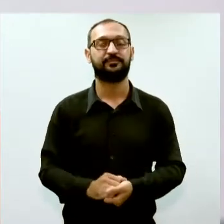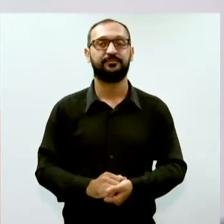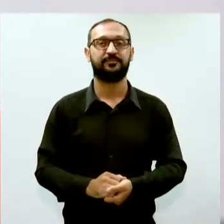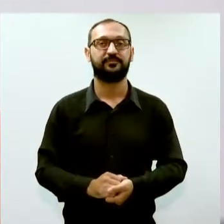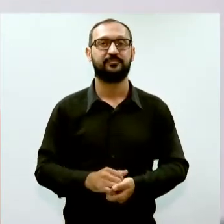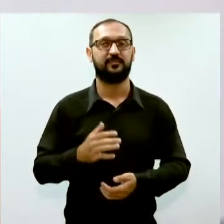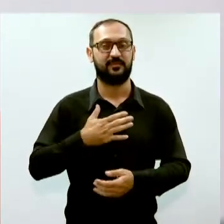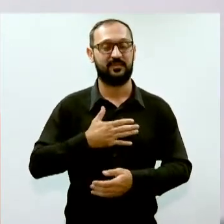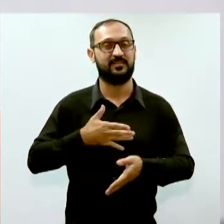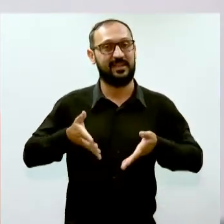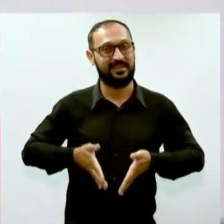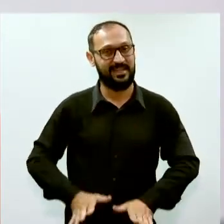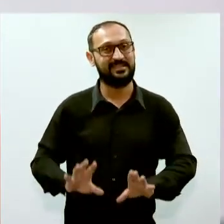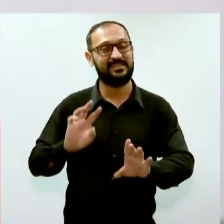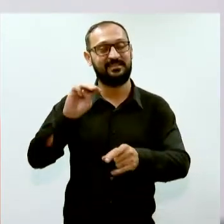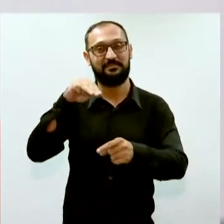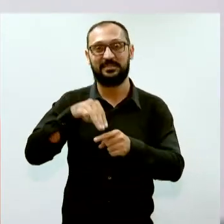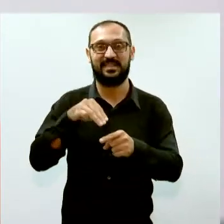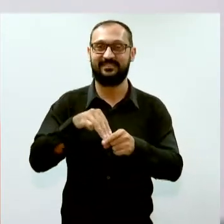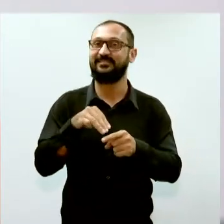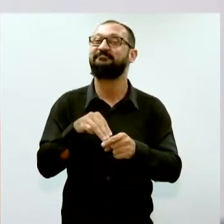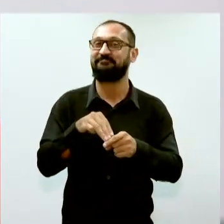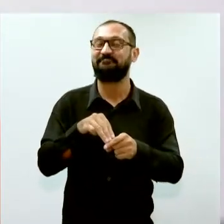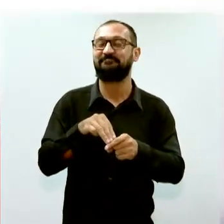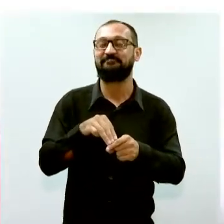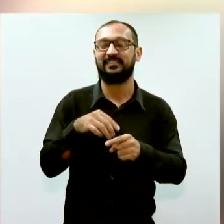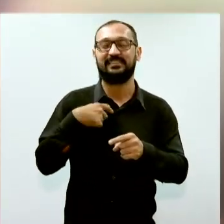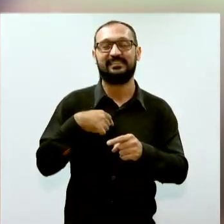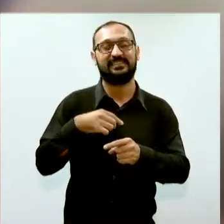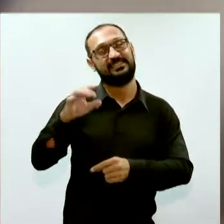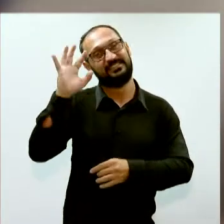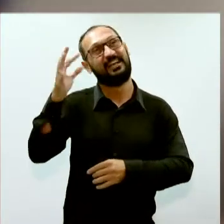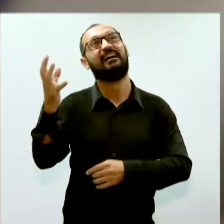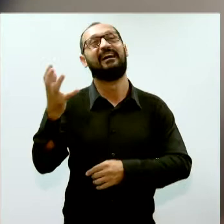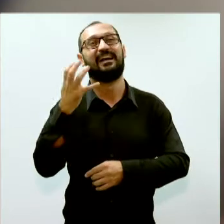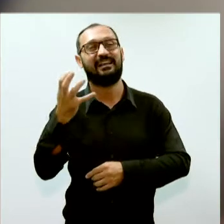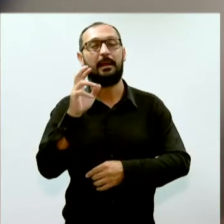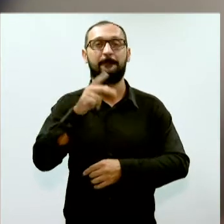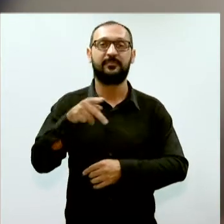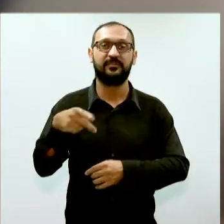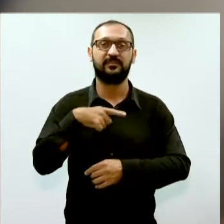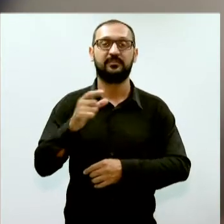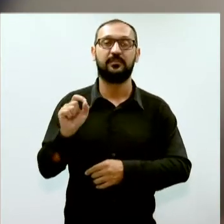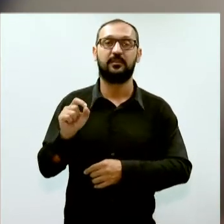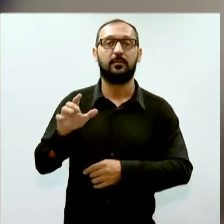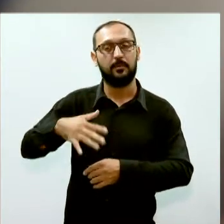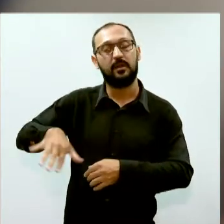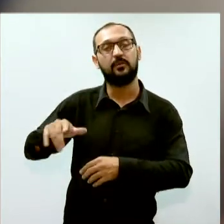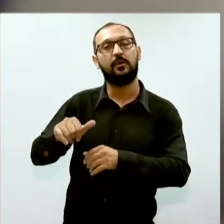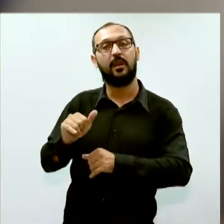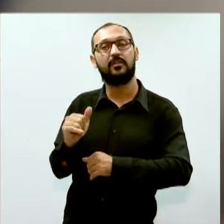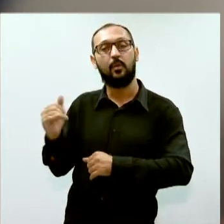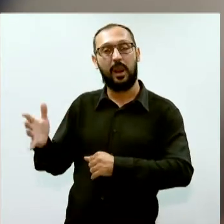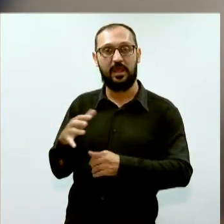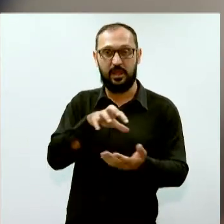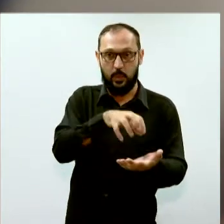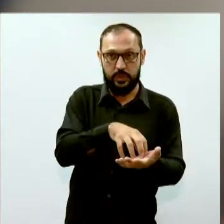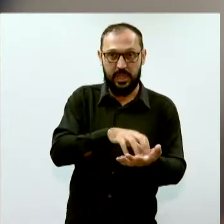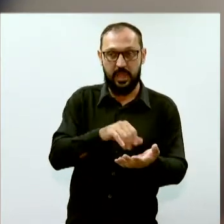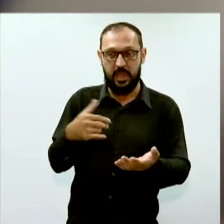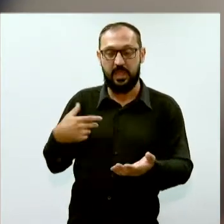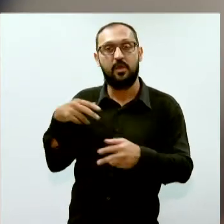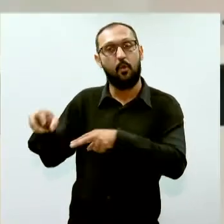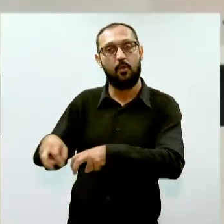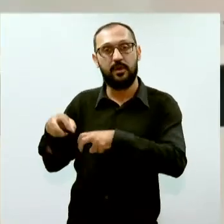Então, eu sou mirandense, eu nasci em Miranda e eu sempre sonhei em ser professora, né? Morava na zona rural, do lado da aldeia, e